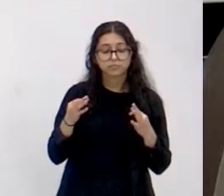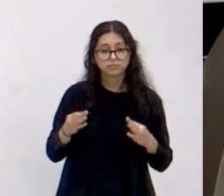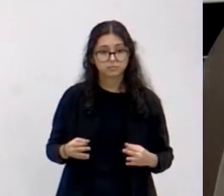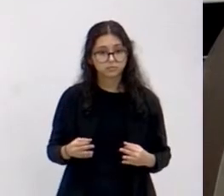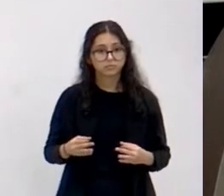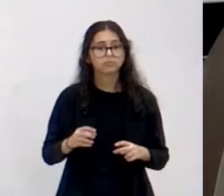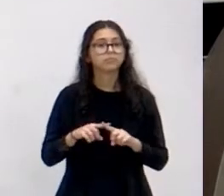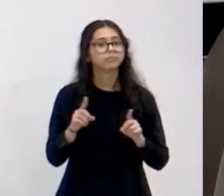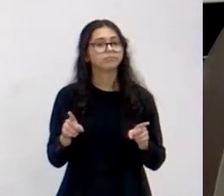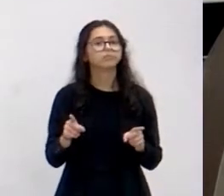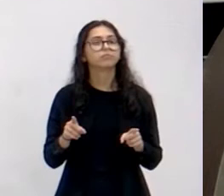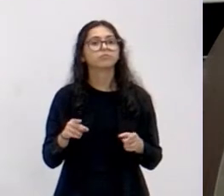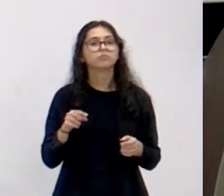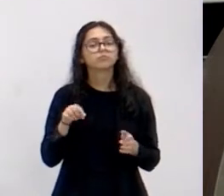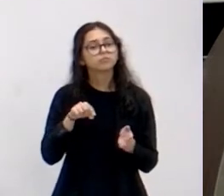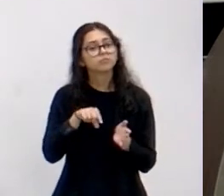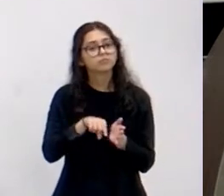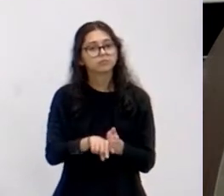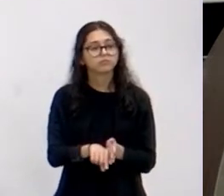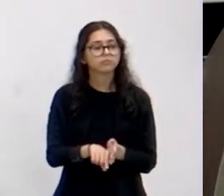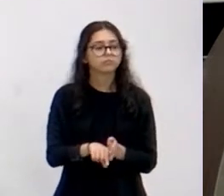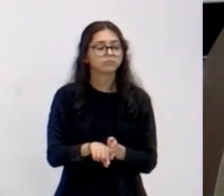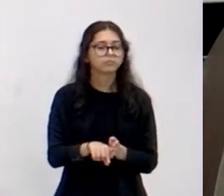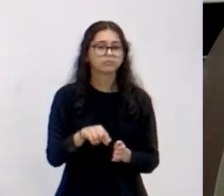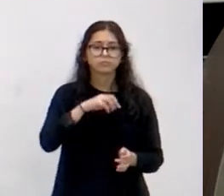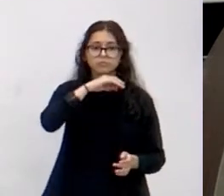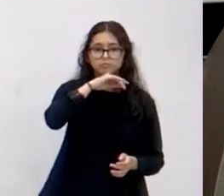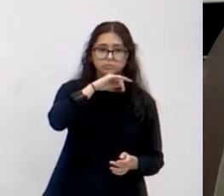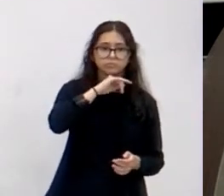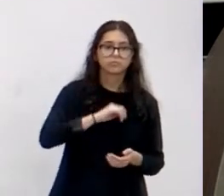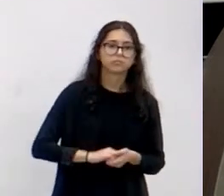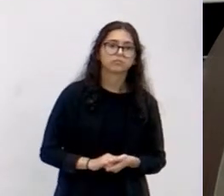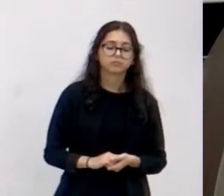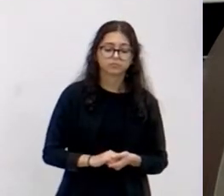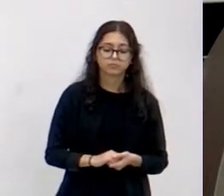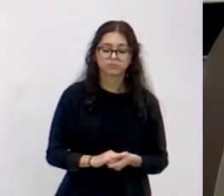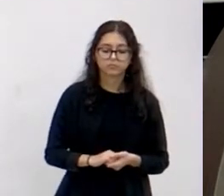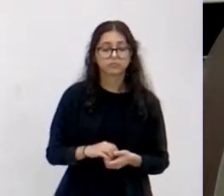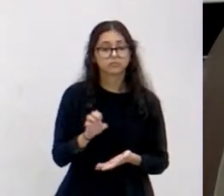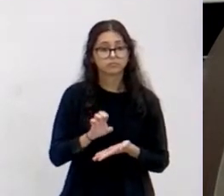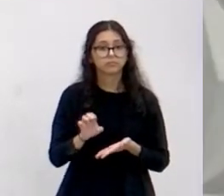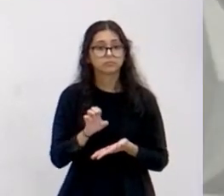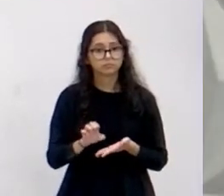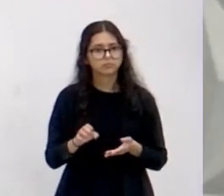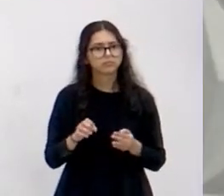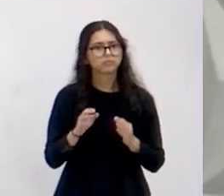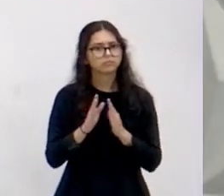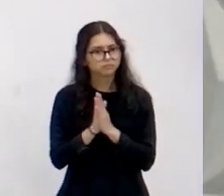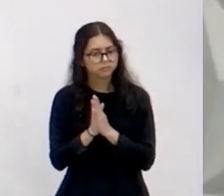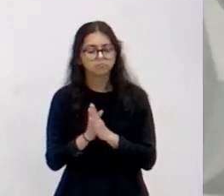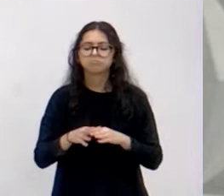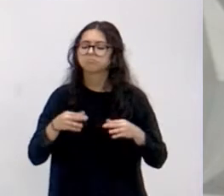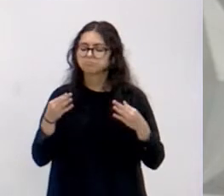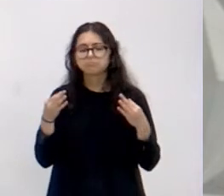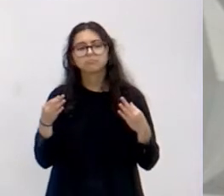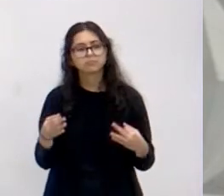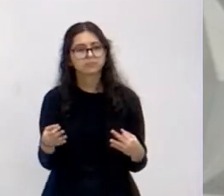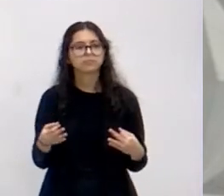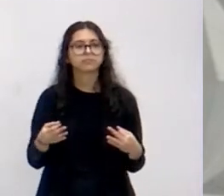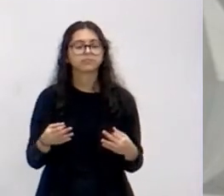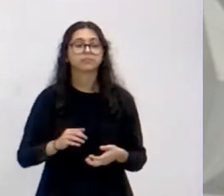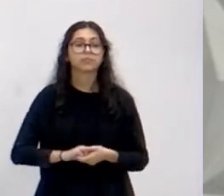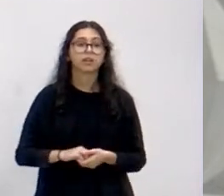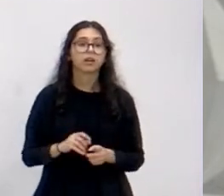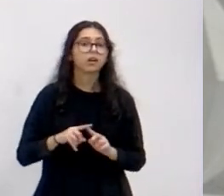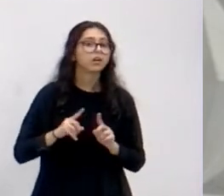é fazer a coisa certa sim se você está no cacheado enfraquecido orar é fazer a coisa certa